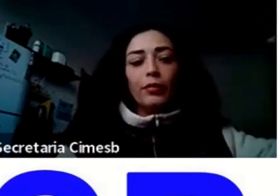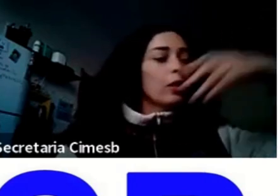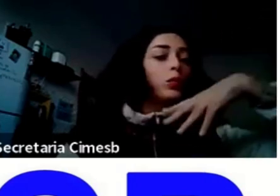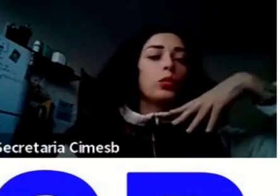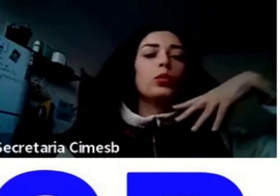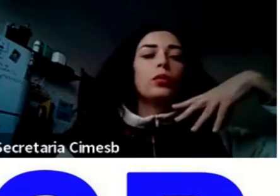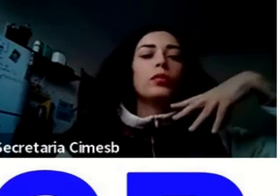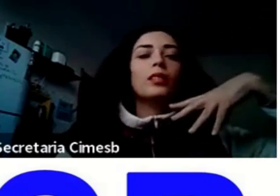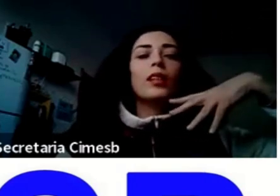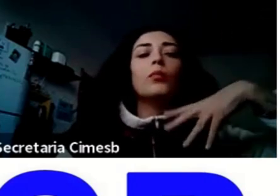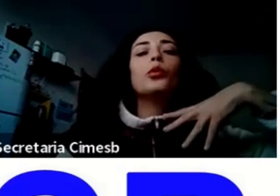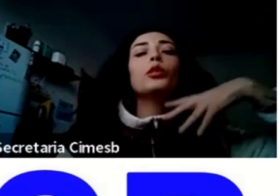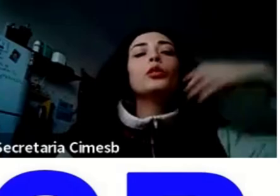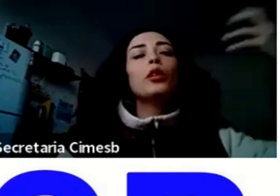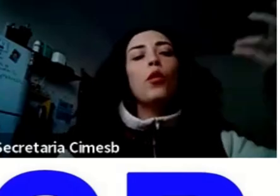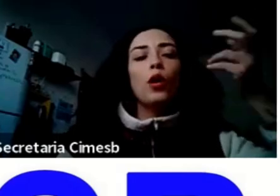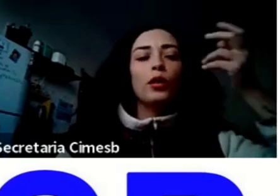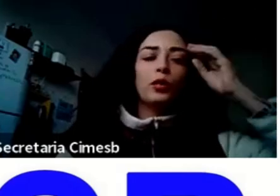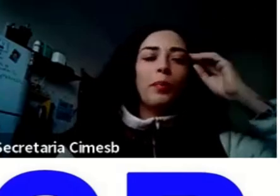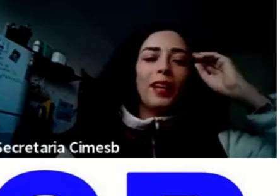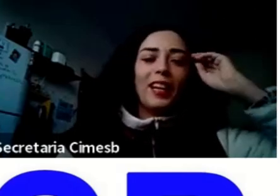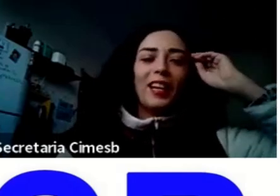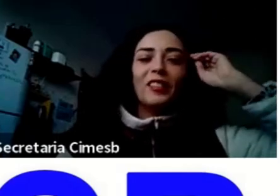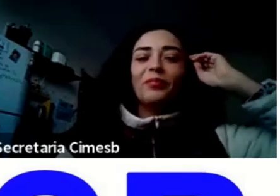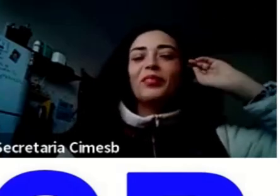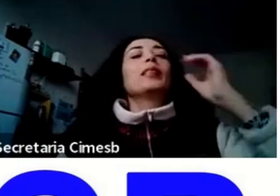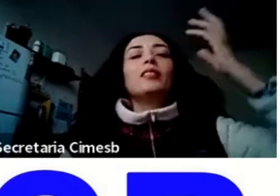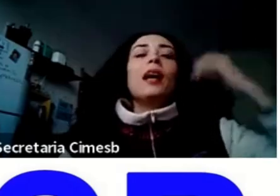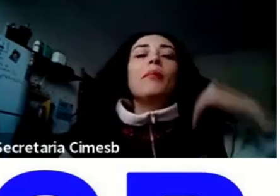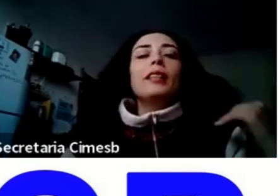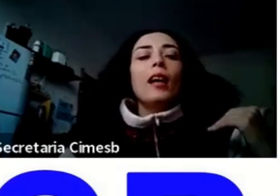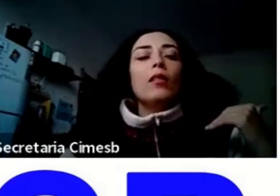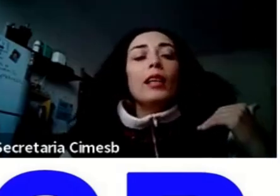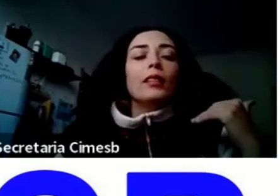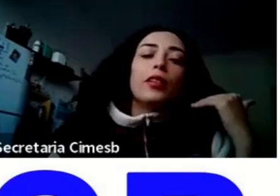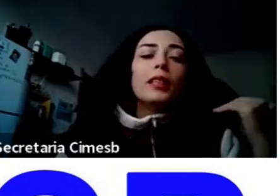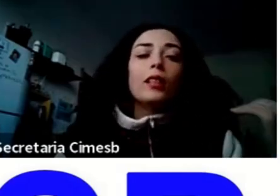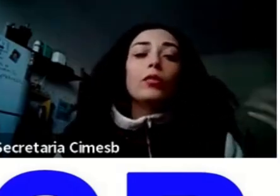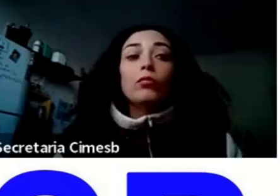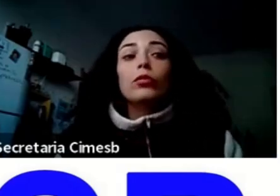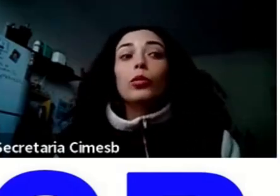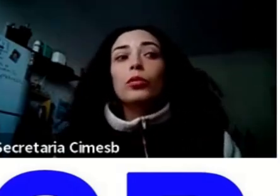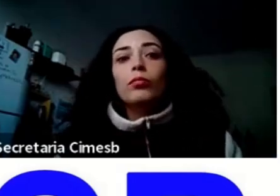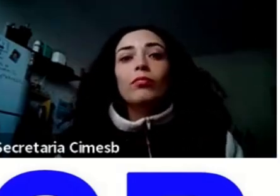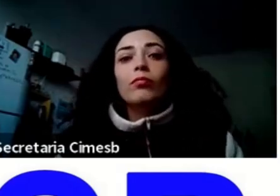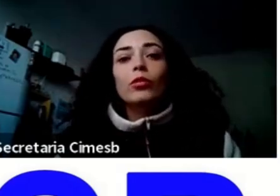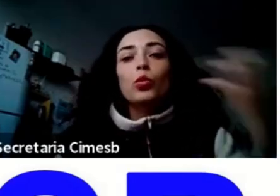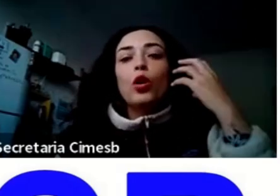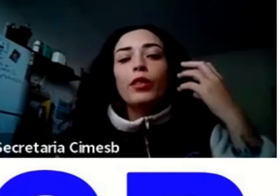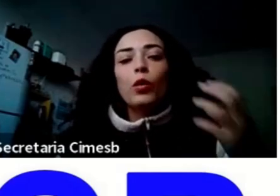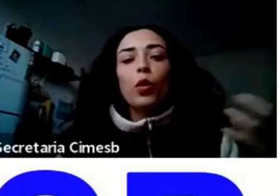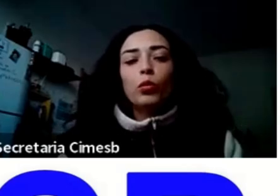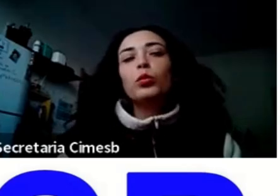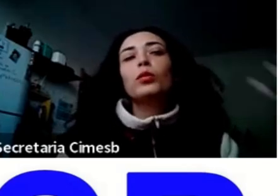usa aparelho, vem com tudo. Então, muitos não gostam de aparelho porque não sabem lidar com essa informação de